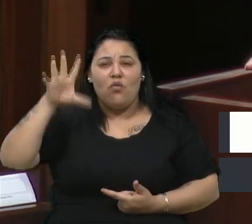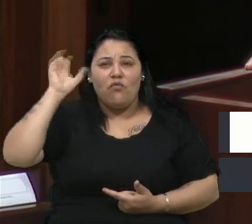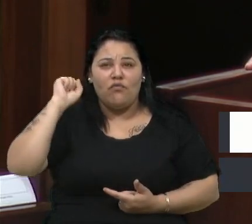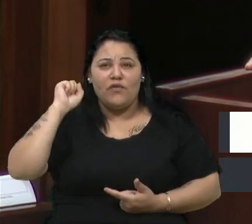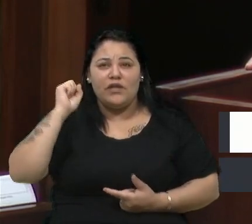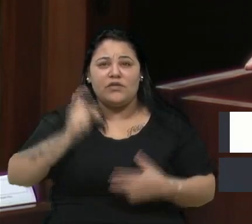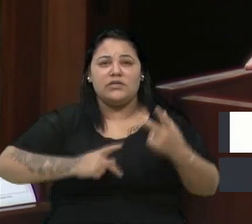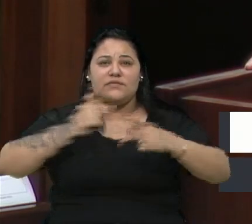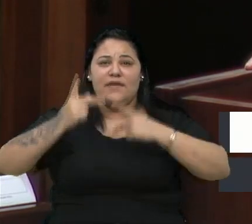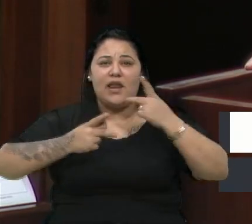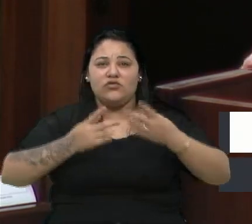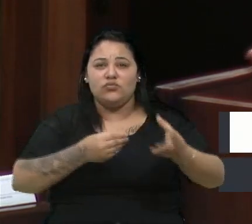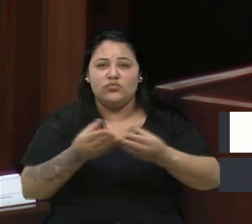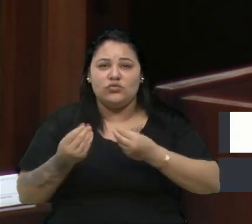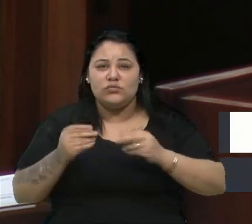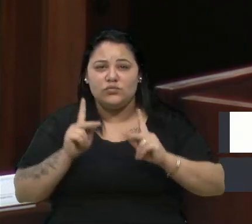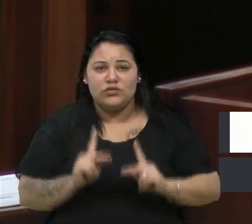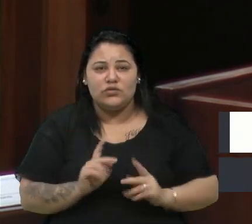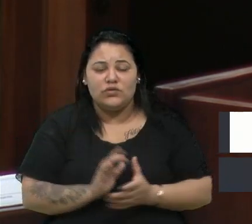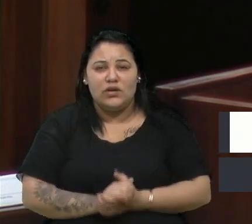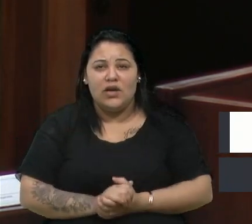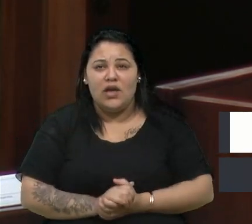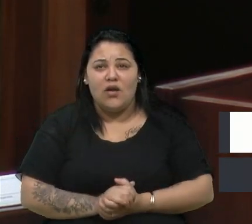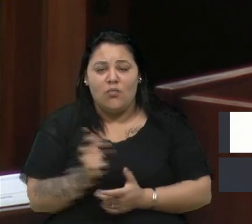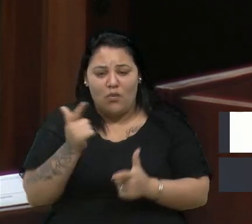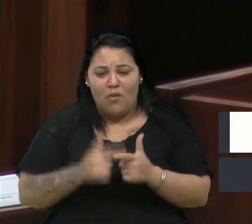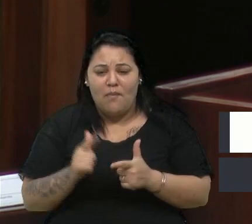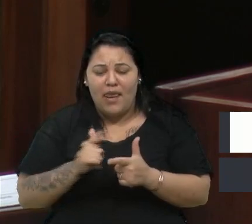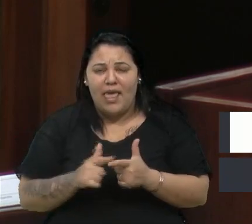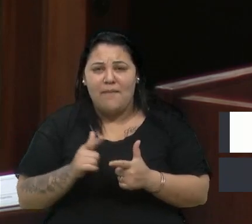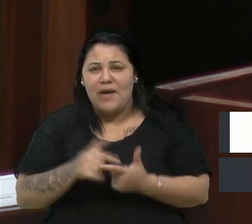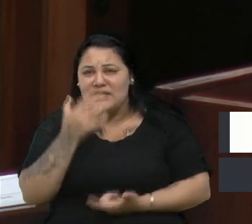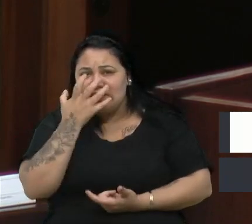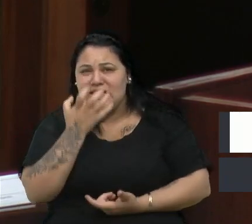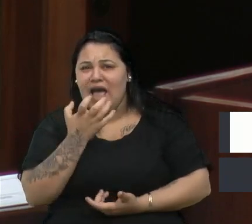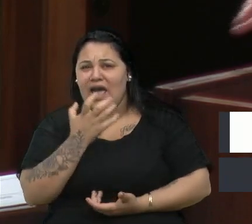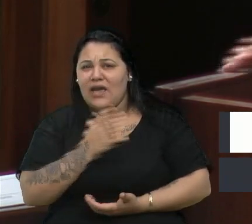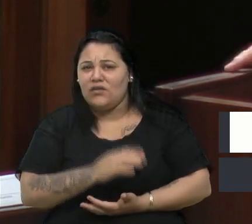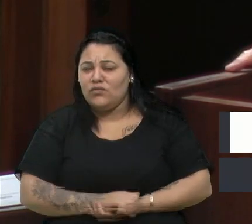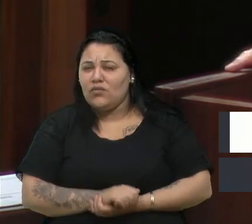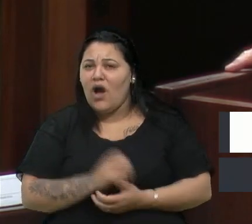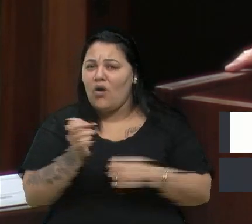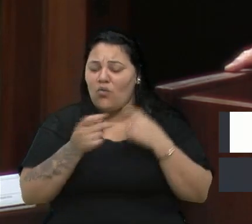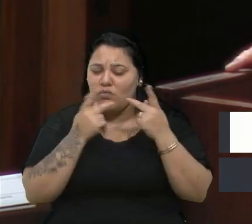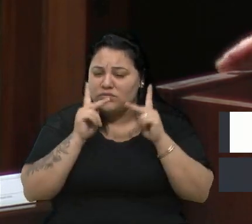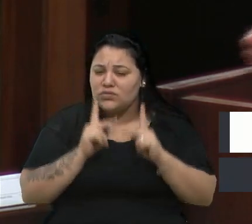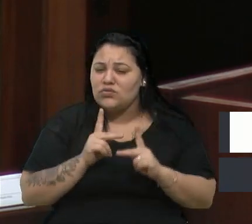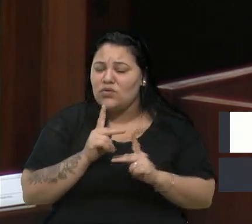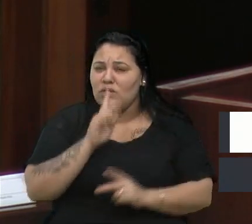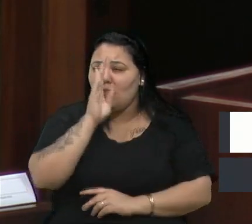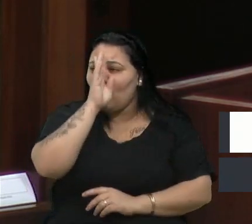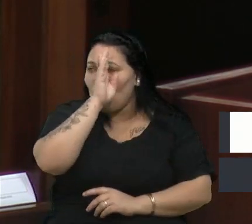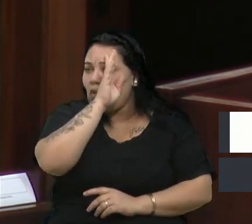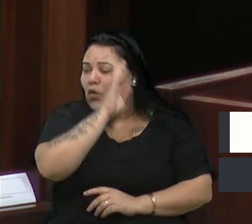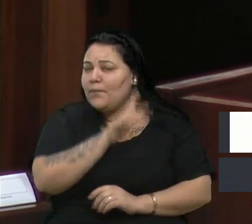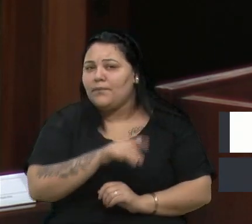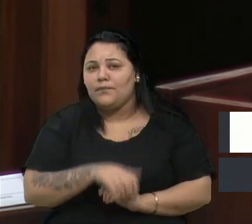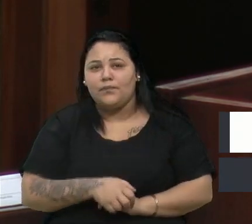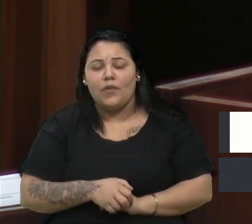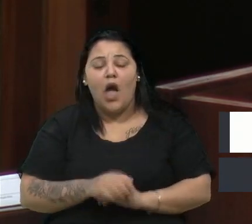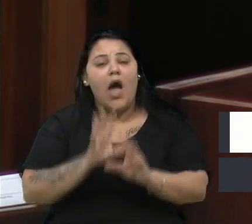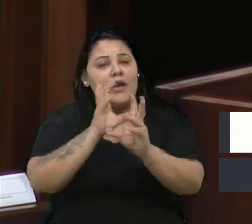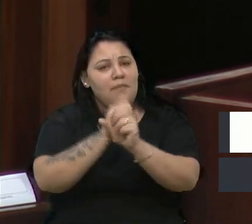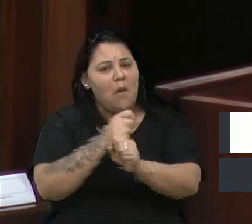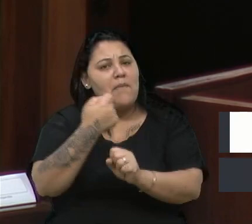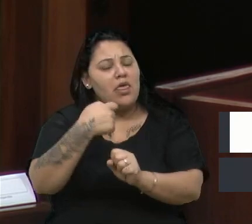de muitos, um problema seríssimo, que passa desapercebido. O animal tem que ter o cuidado